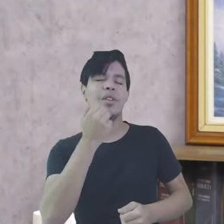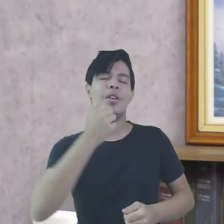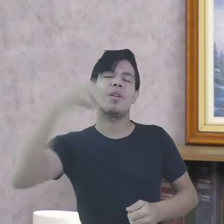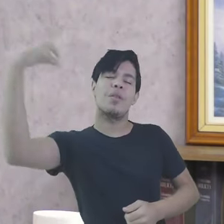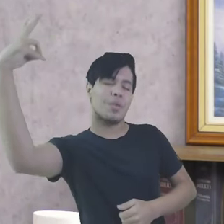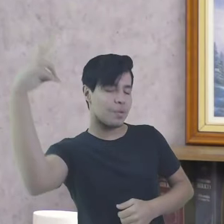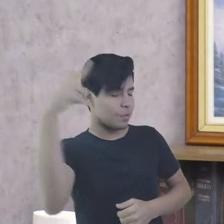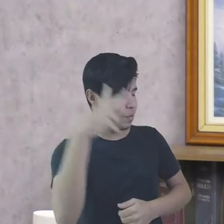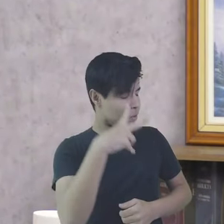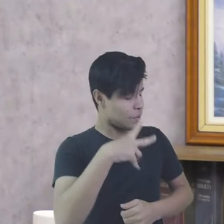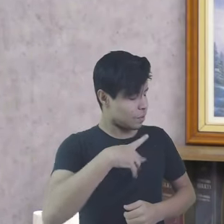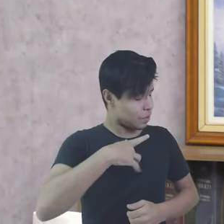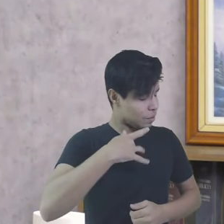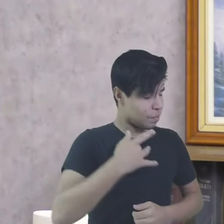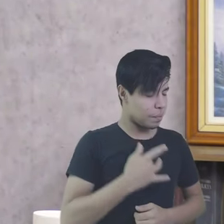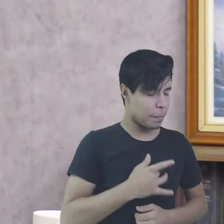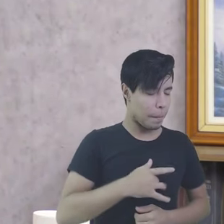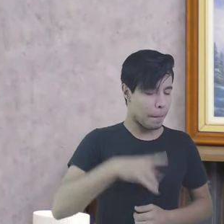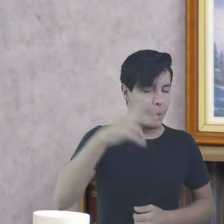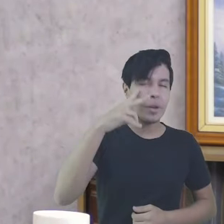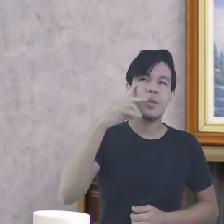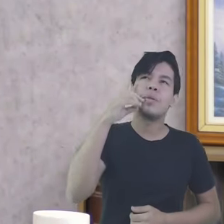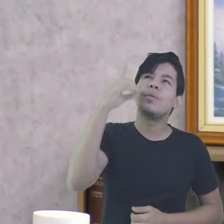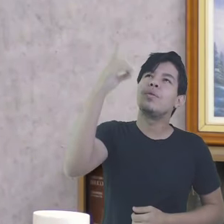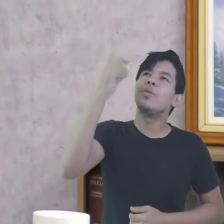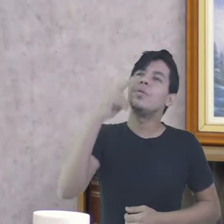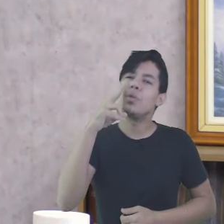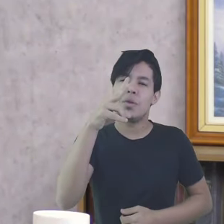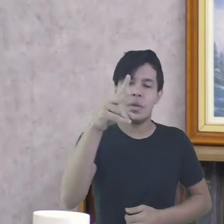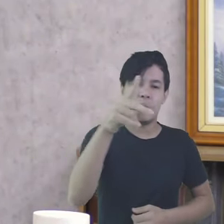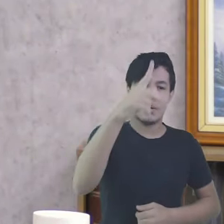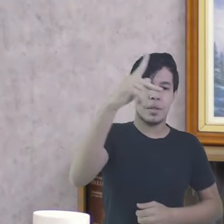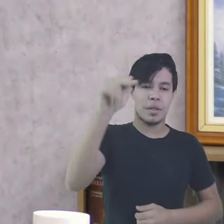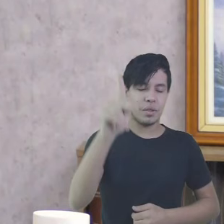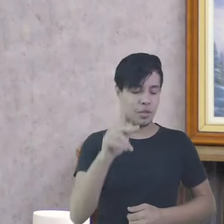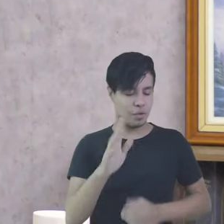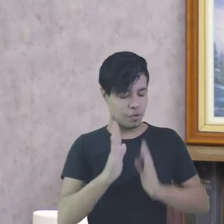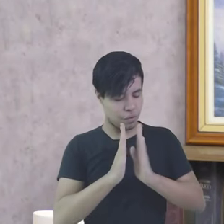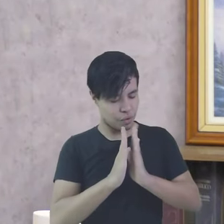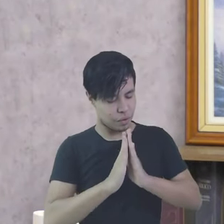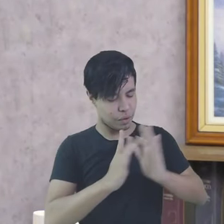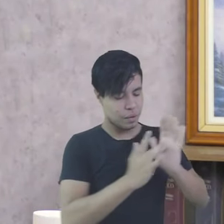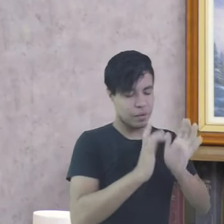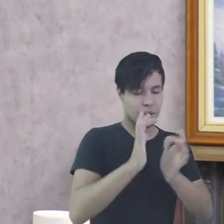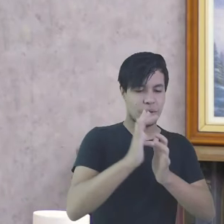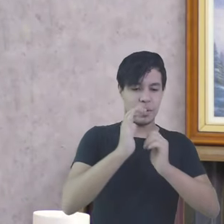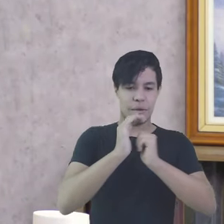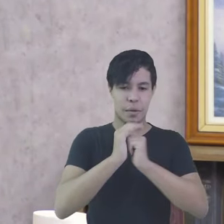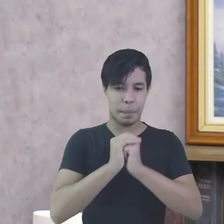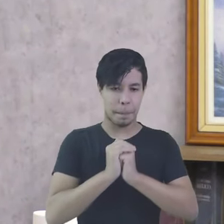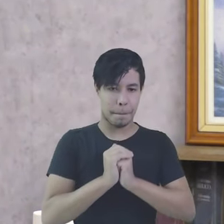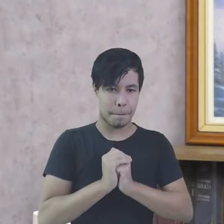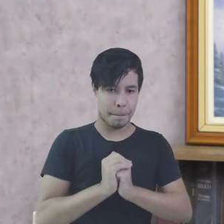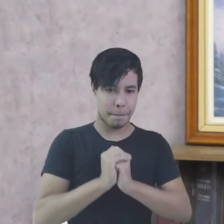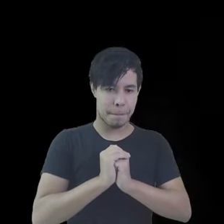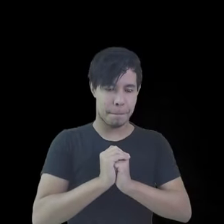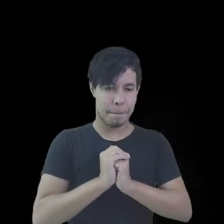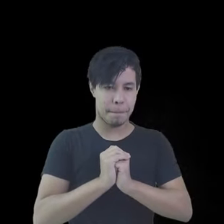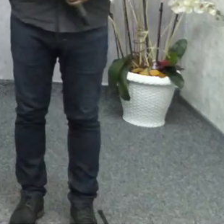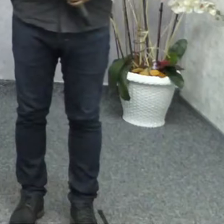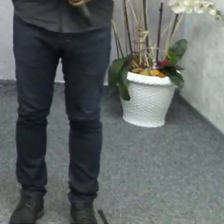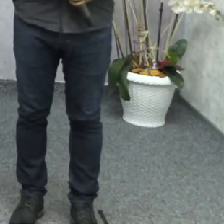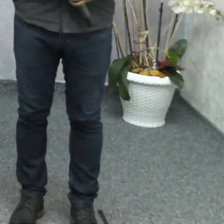misericórdia, para um dia olharmos para ti com justiça. Assim oramos por Cristo. Amém. Que Deus abençoe você.